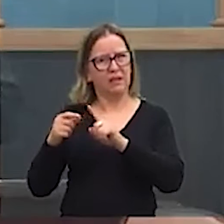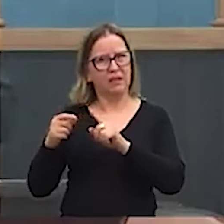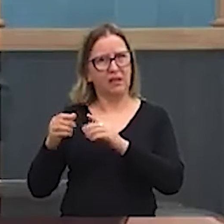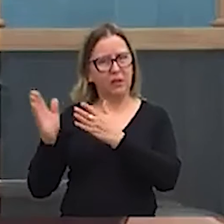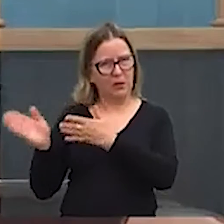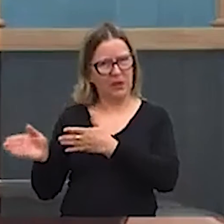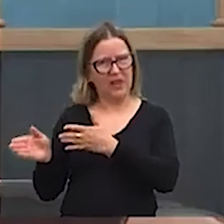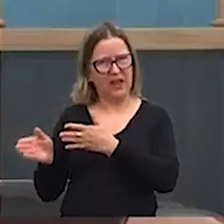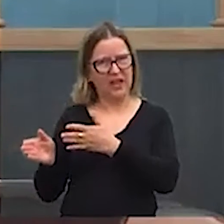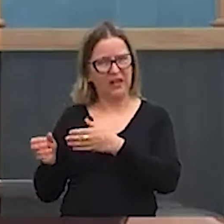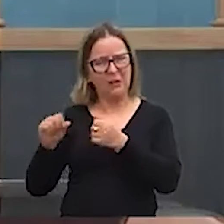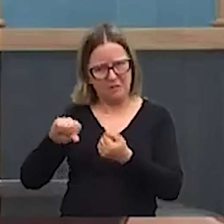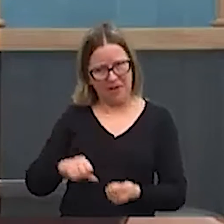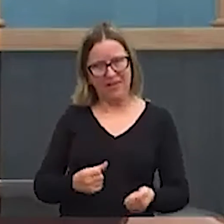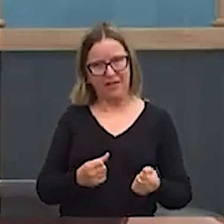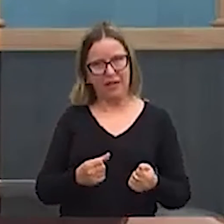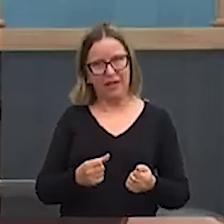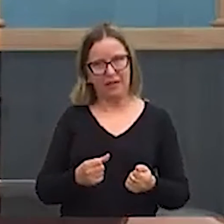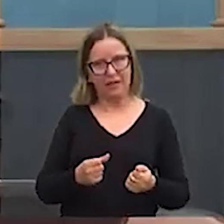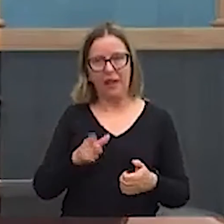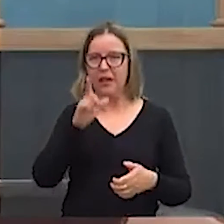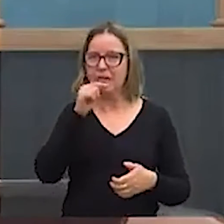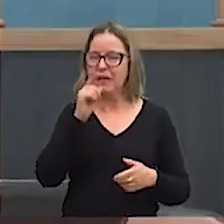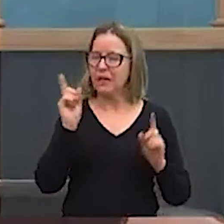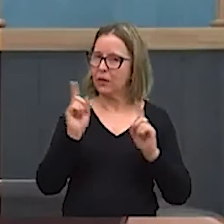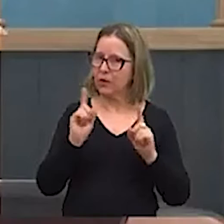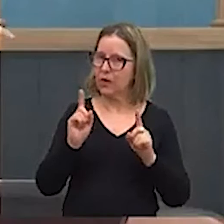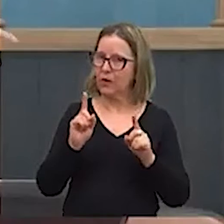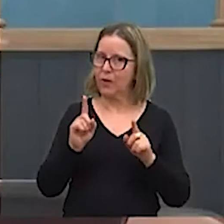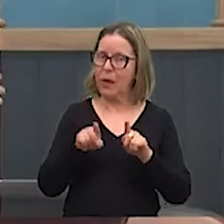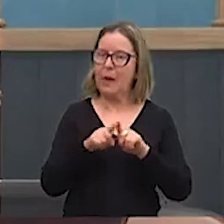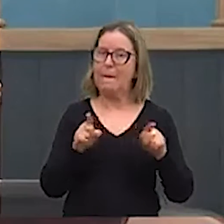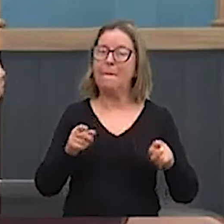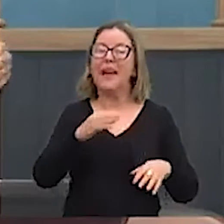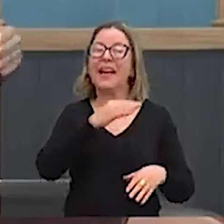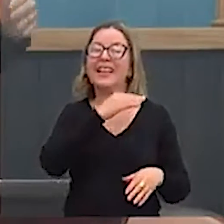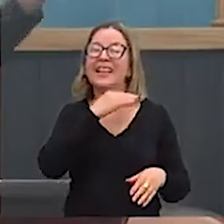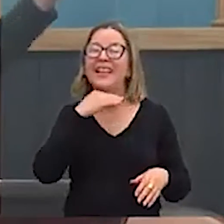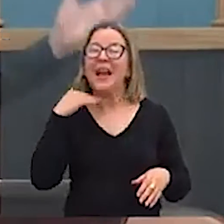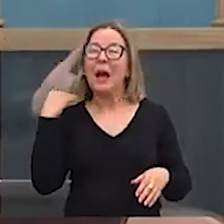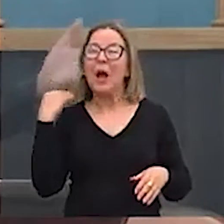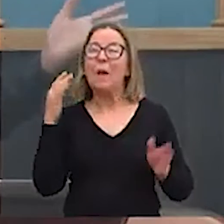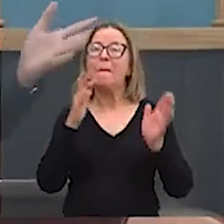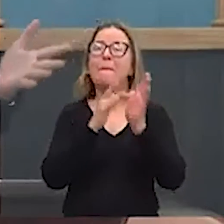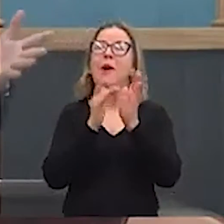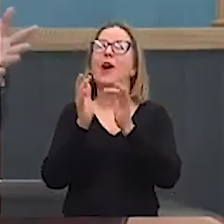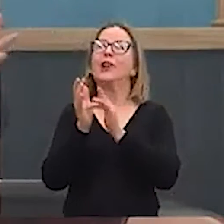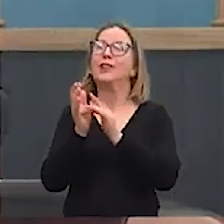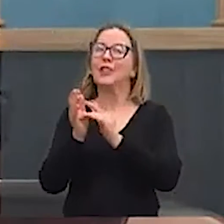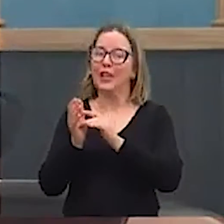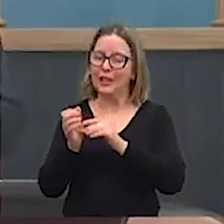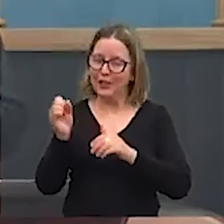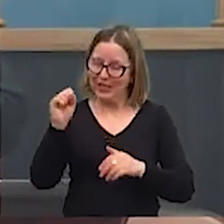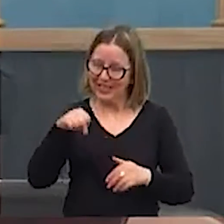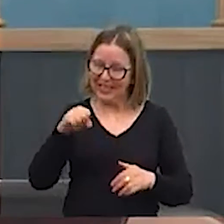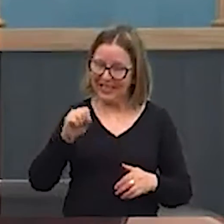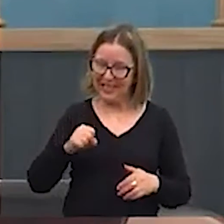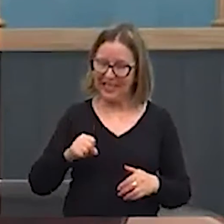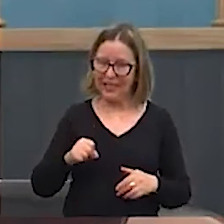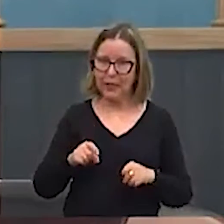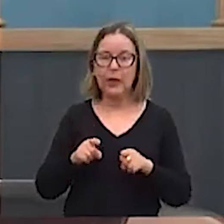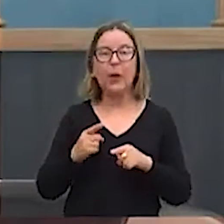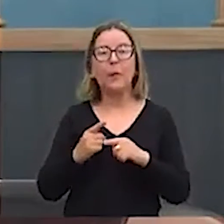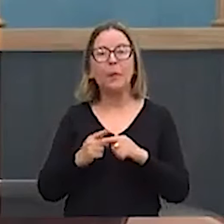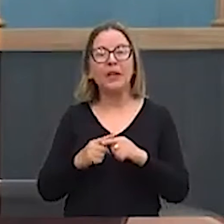Nas águas não, mas na cruz foi. Na morte foi. Porque temos muitos batismos. No Velho